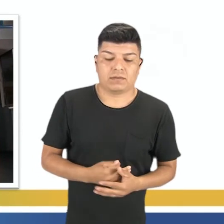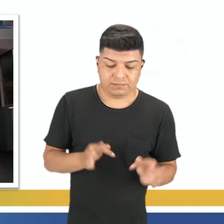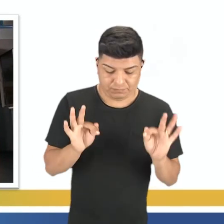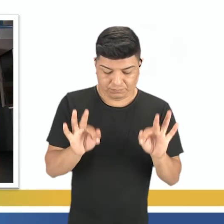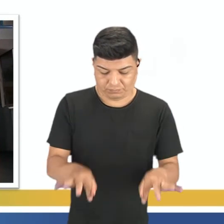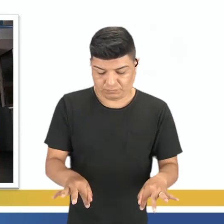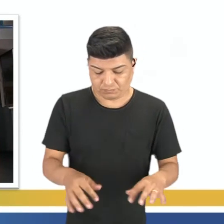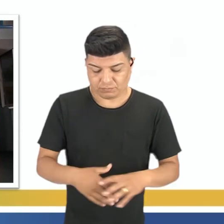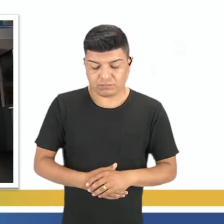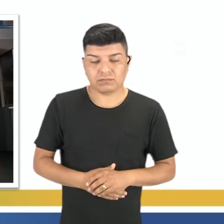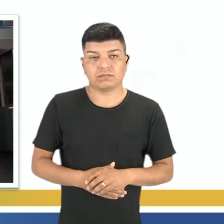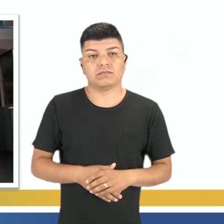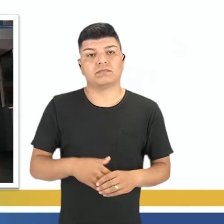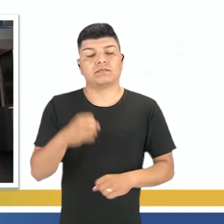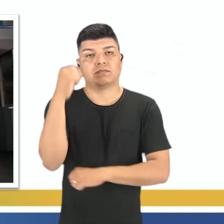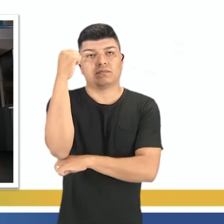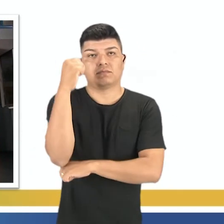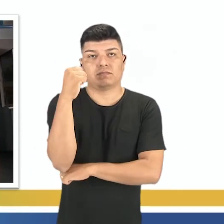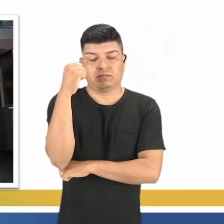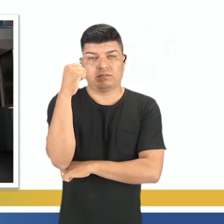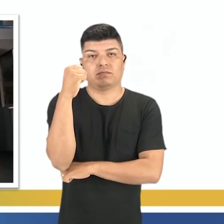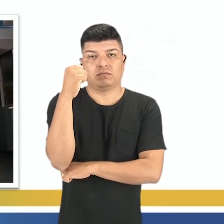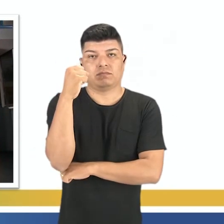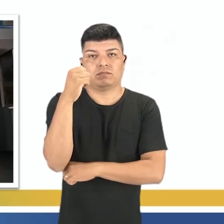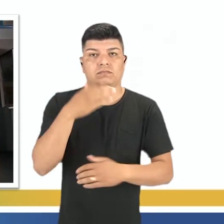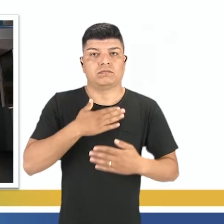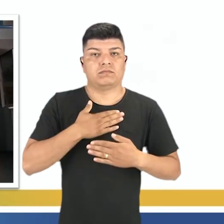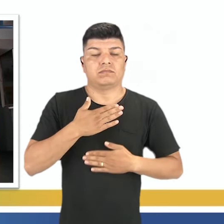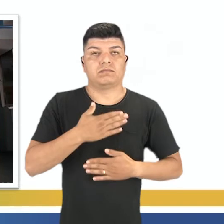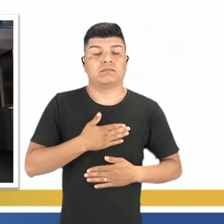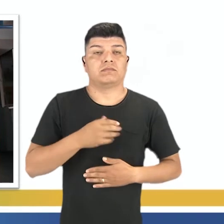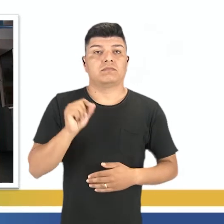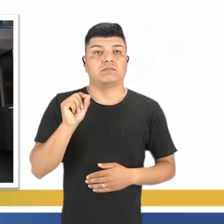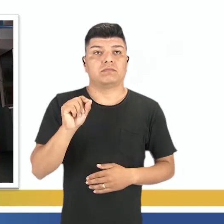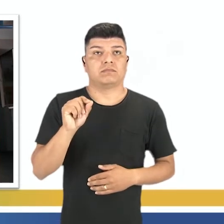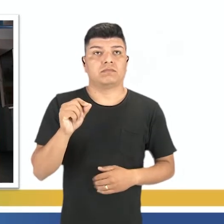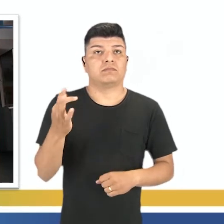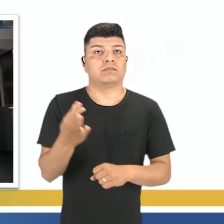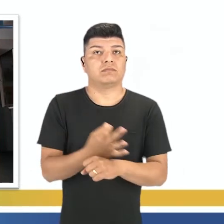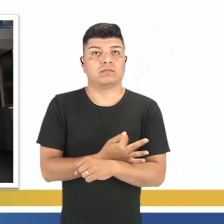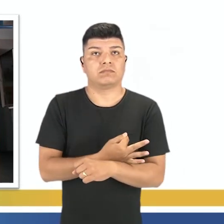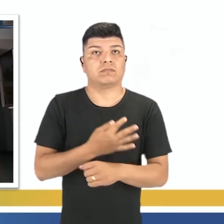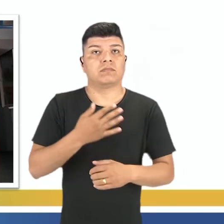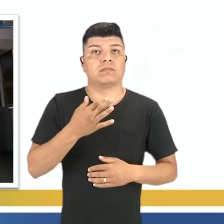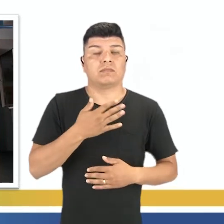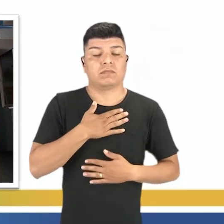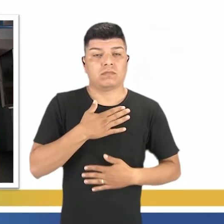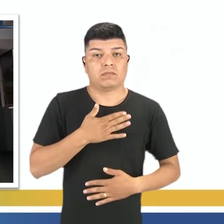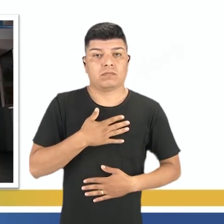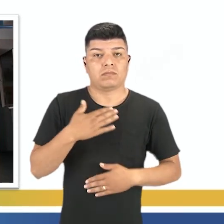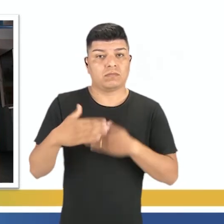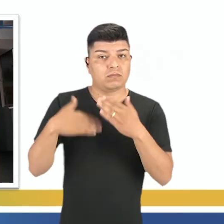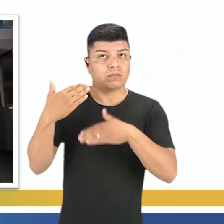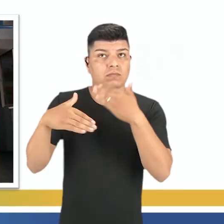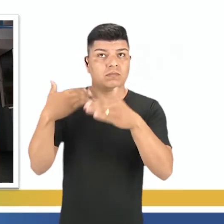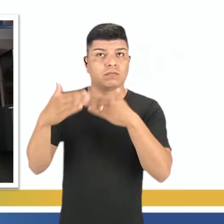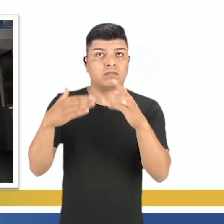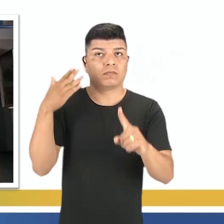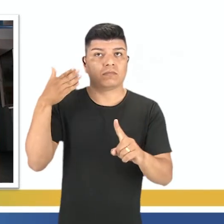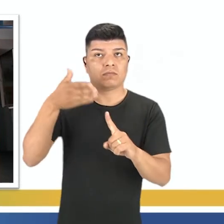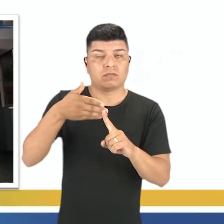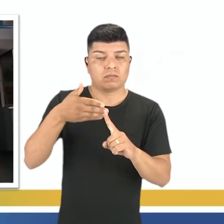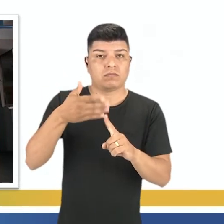Concluindo, a resistência física é uma capacidade física a ser desenvolvida de acordo com o objetivo do